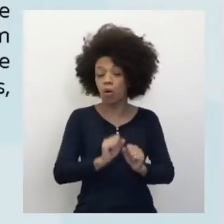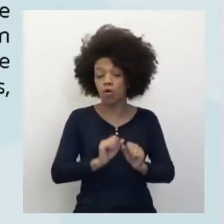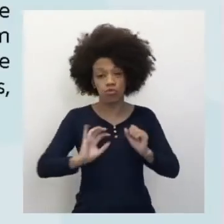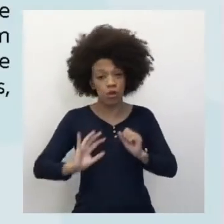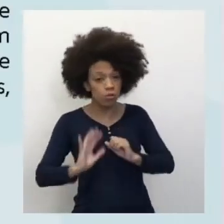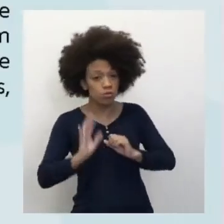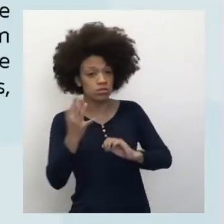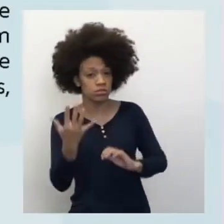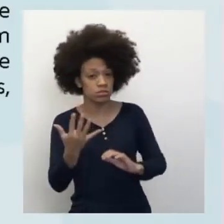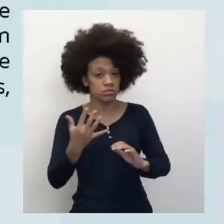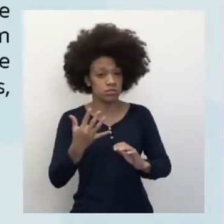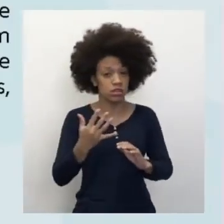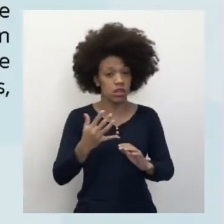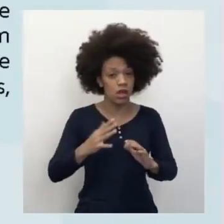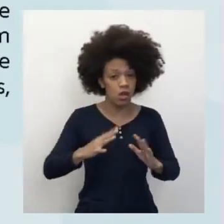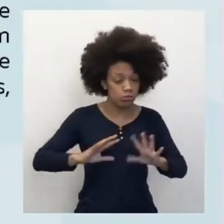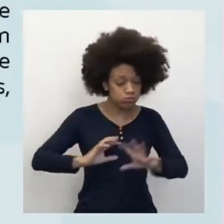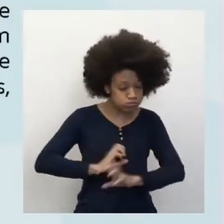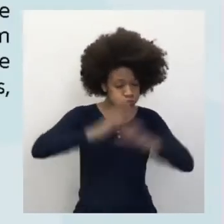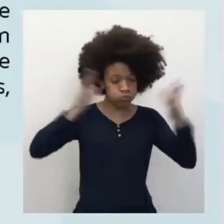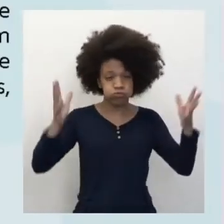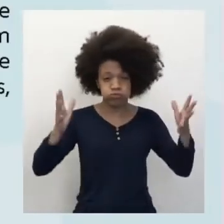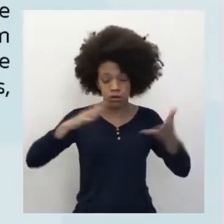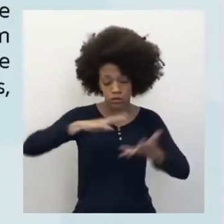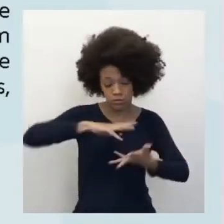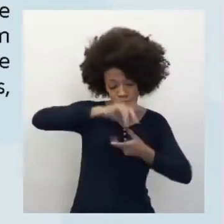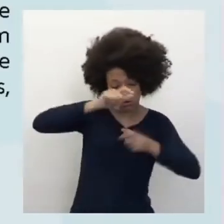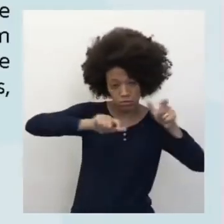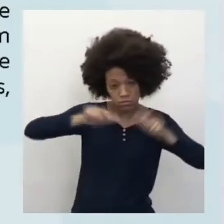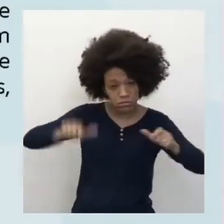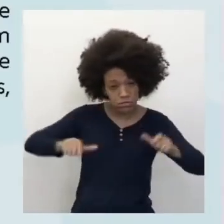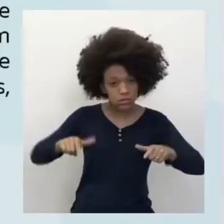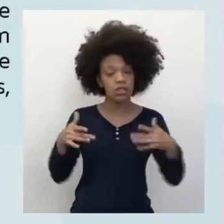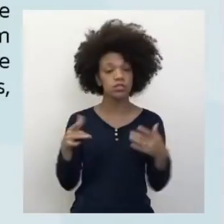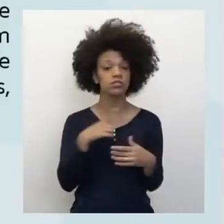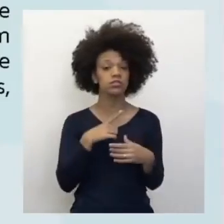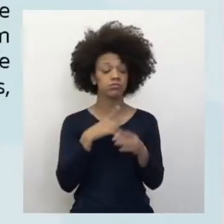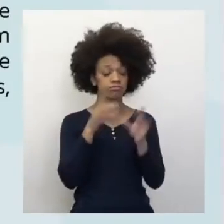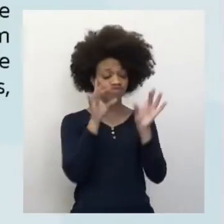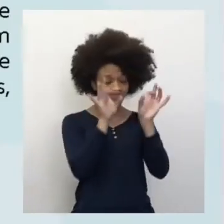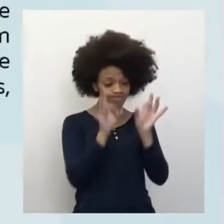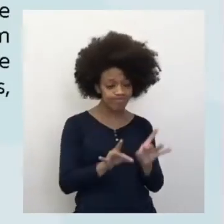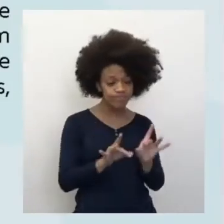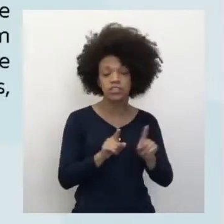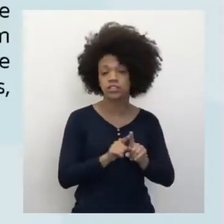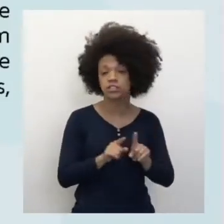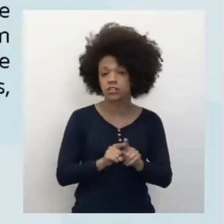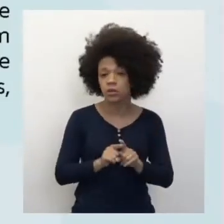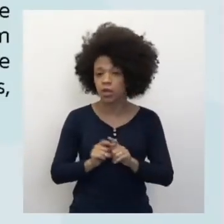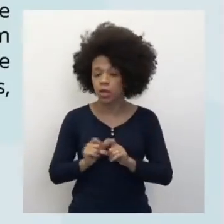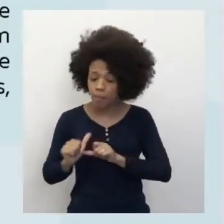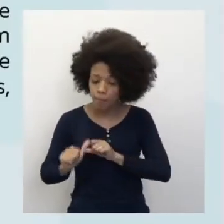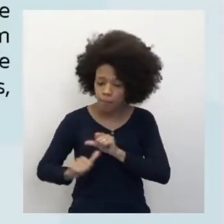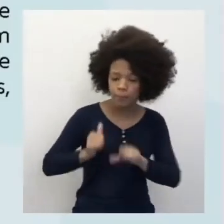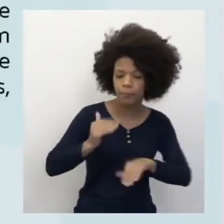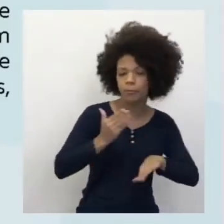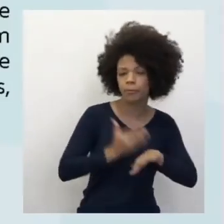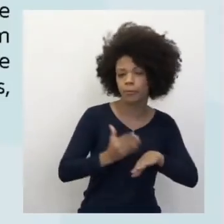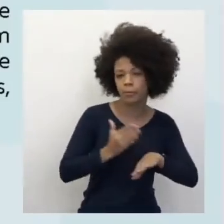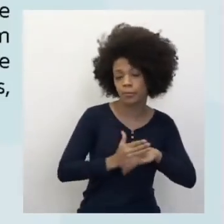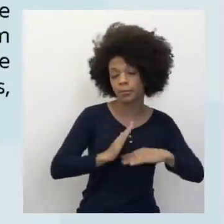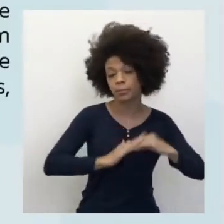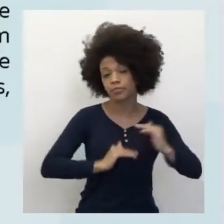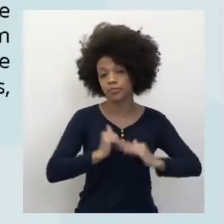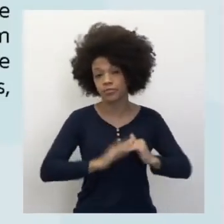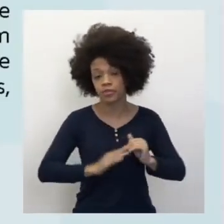suas populações quanto às possibilidades de extinção de espécie, alteração de hábitos, migração,